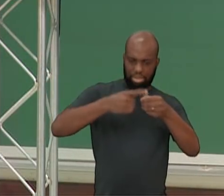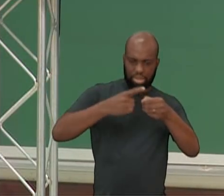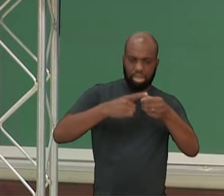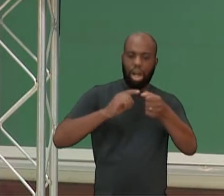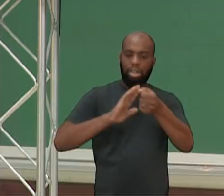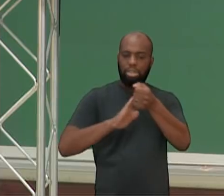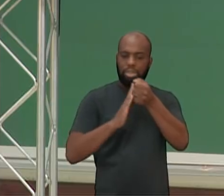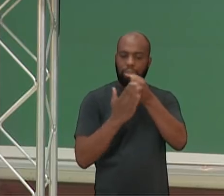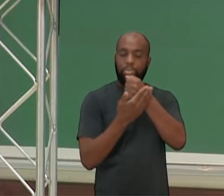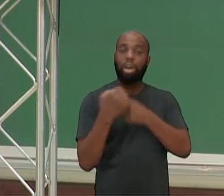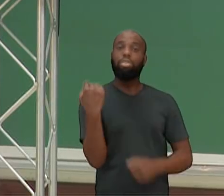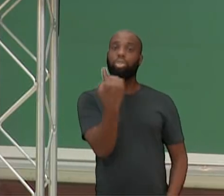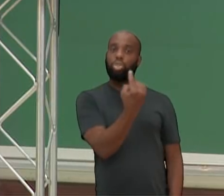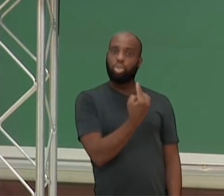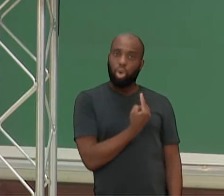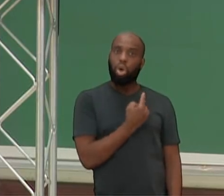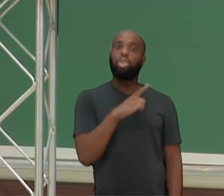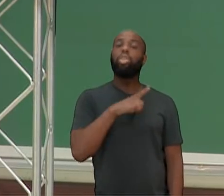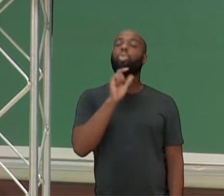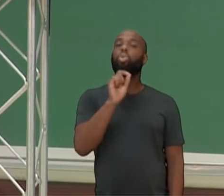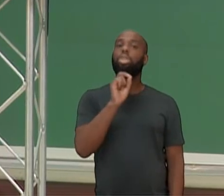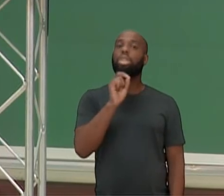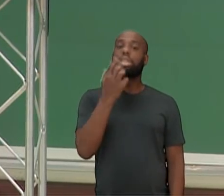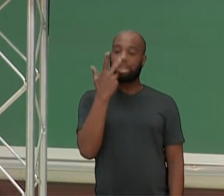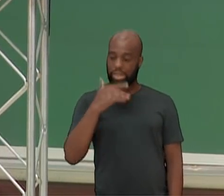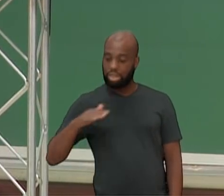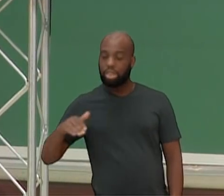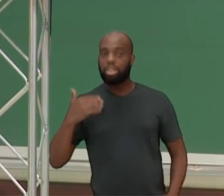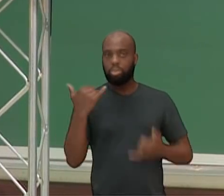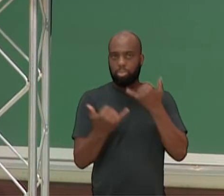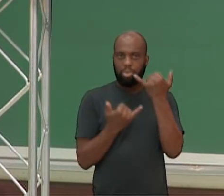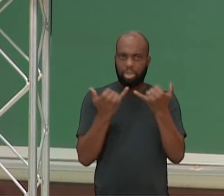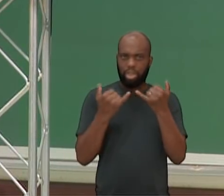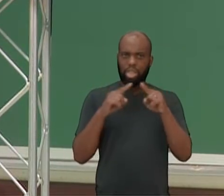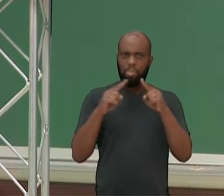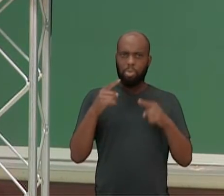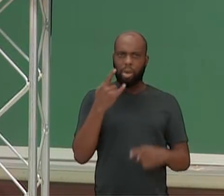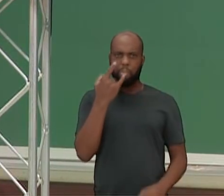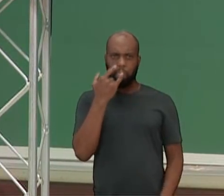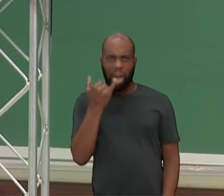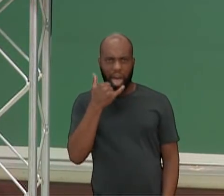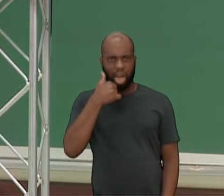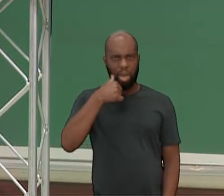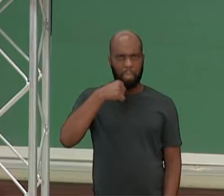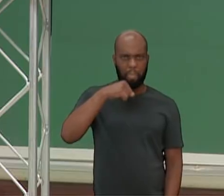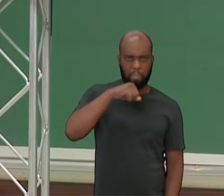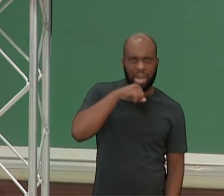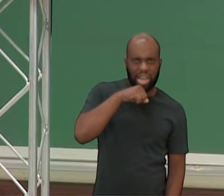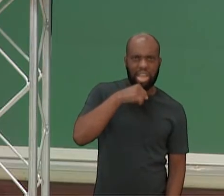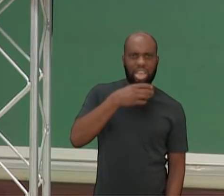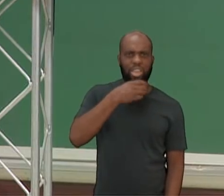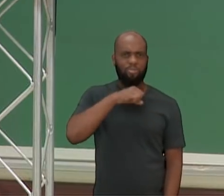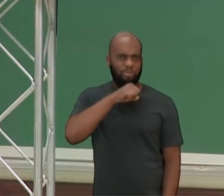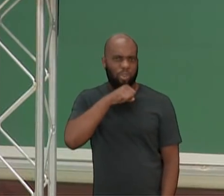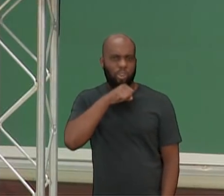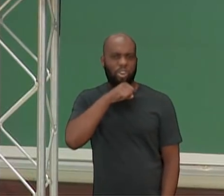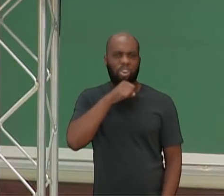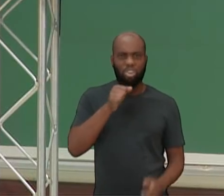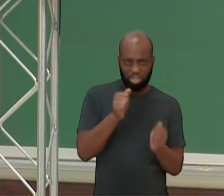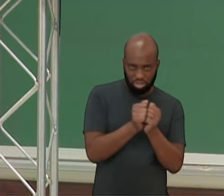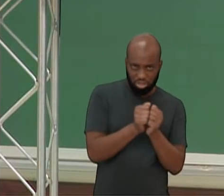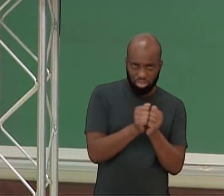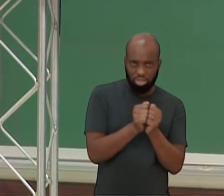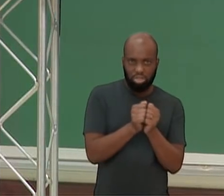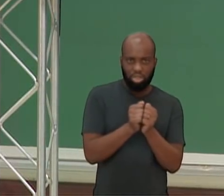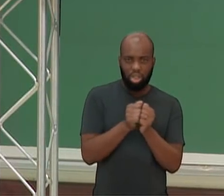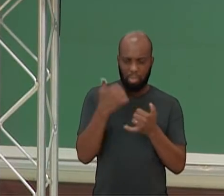bairro, você vê crianças brincando, mas você não vê teu pai ou teu avô ou teu vizinho falar, agora